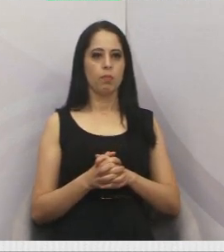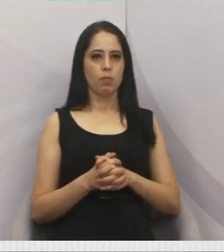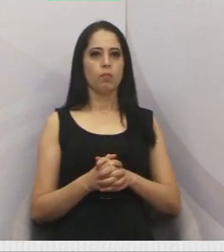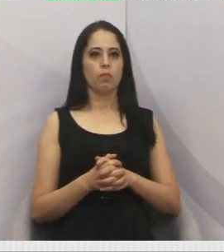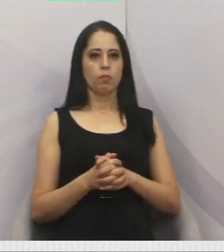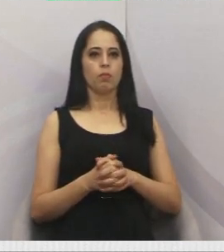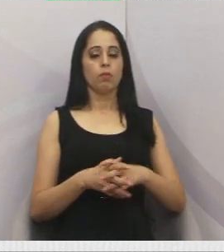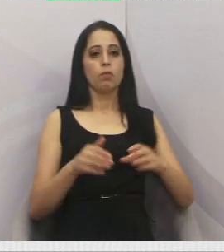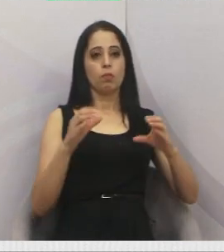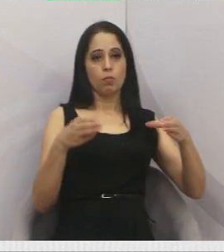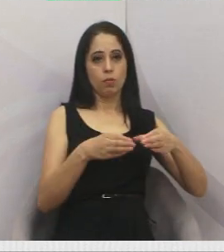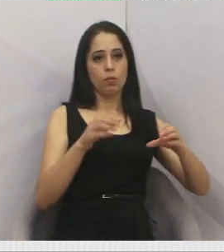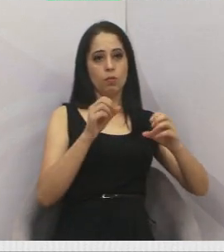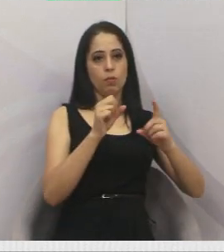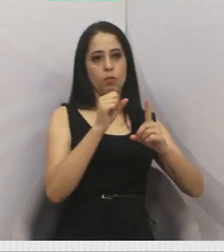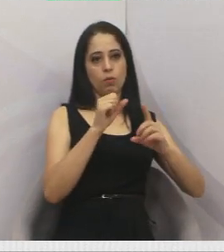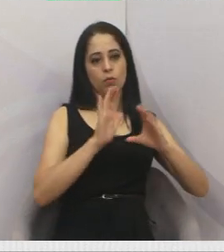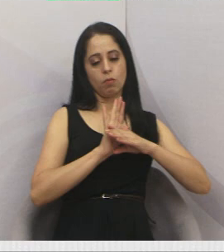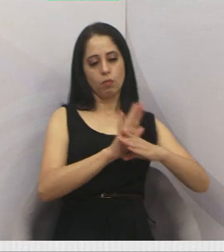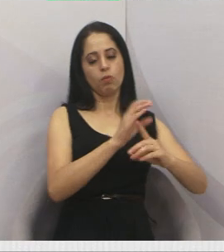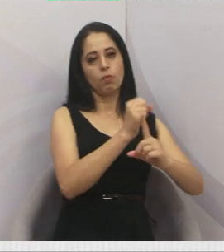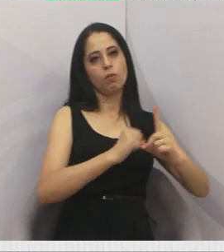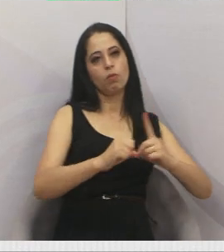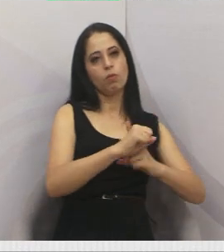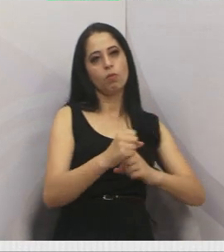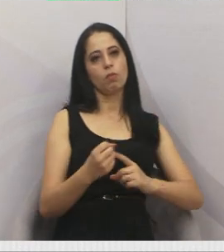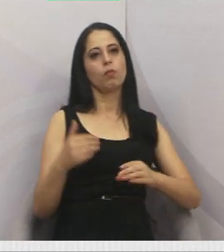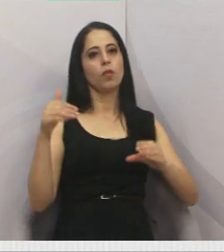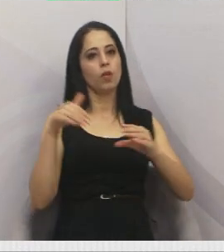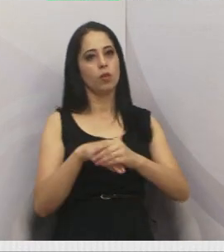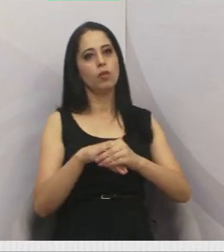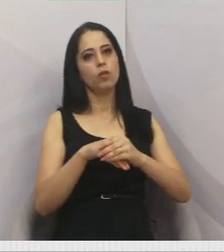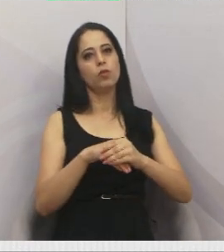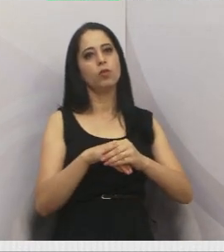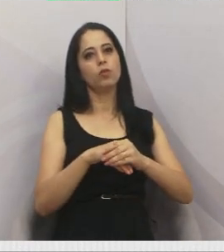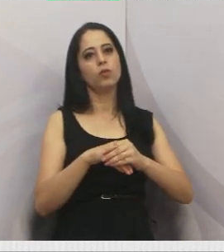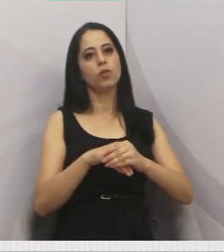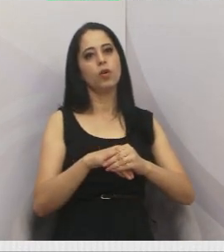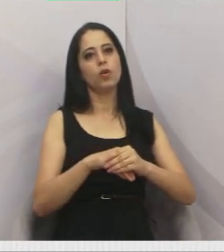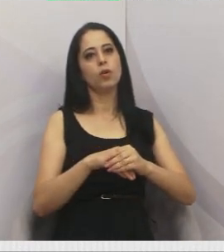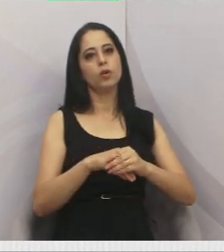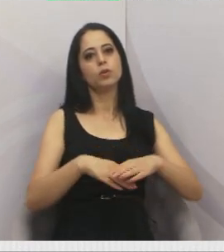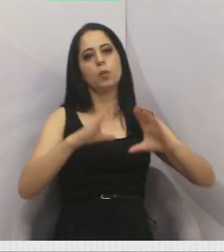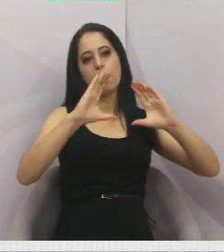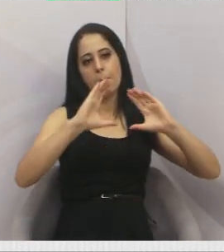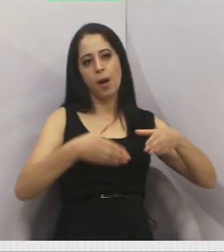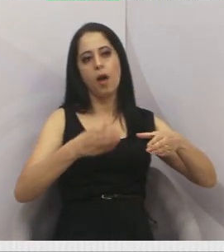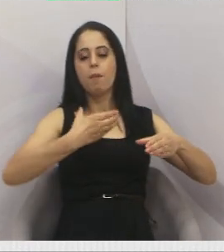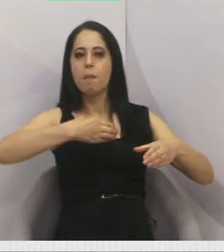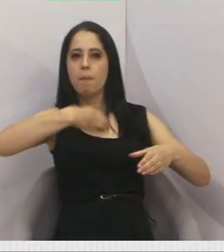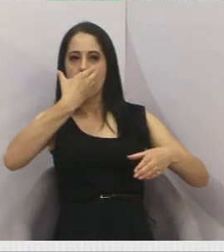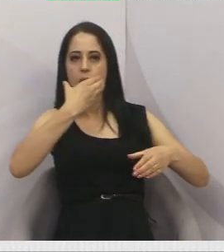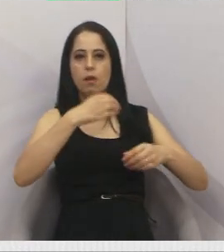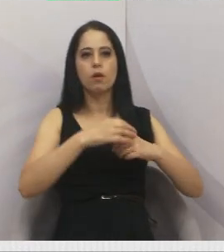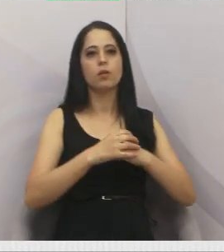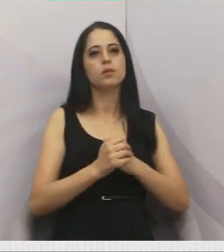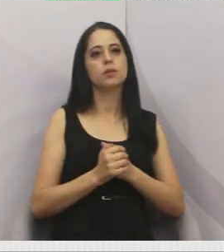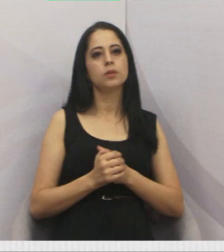Segmento Movimentos Populares e ou Coletivos, um voto para a Associação dos Moradores do Jardim Yolanda, Jardim Paraíso e Jardim